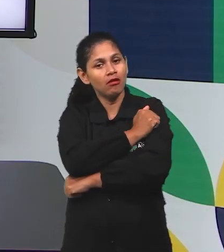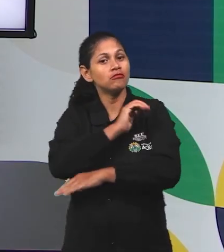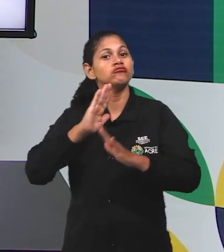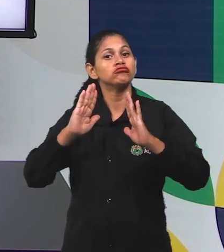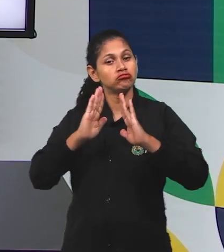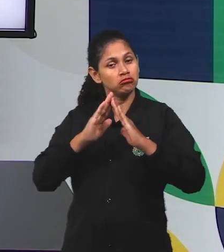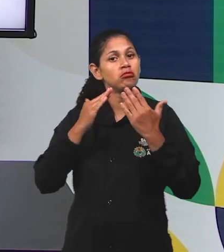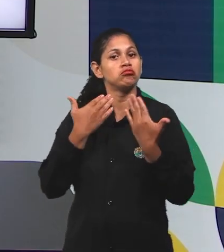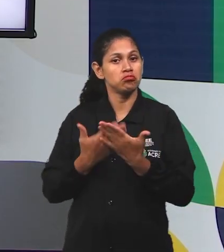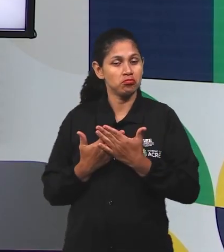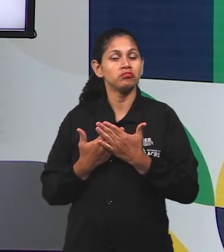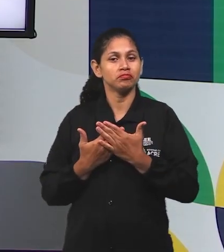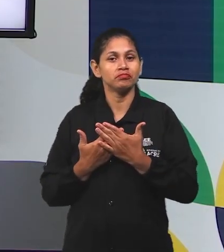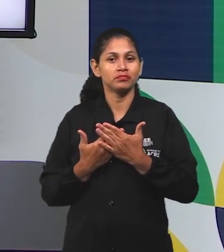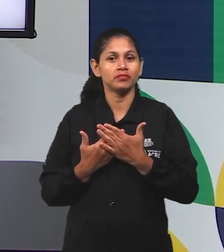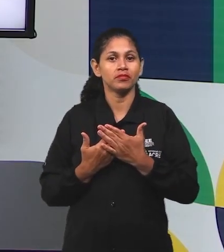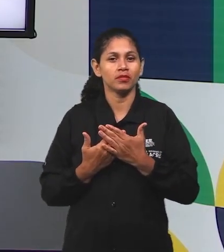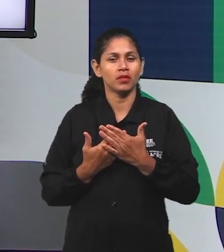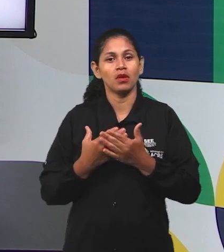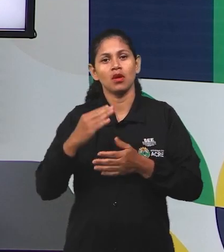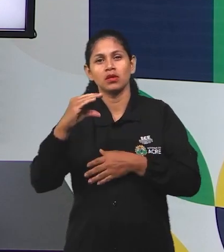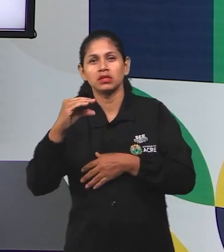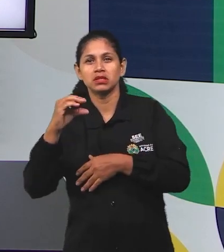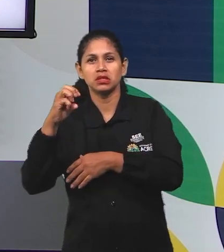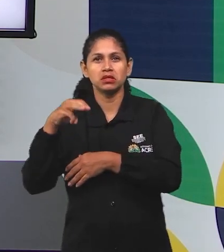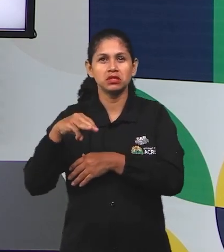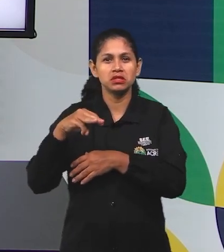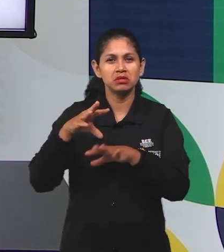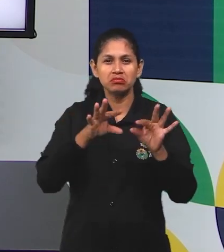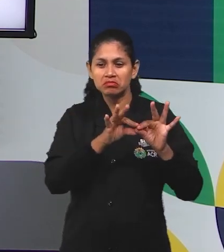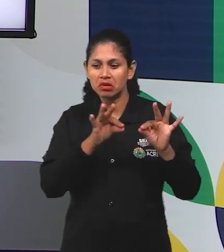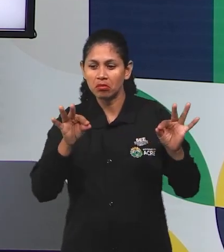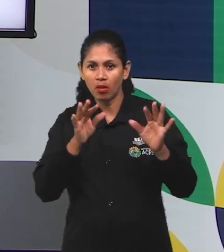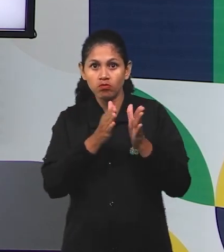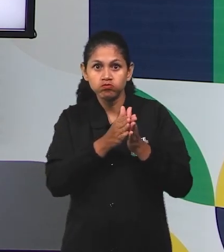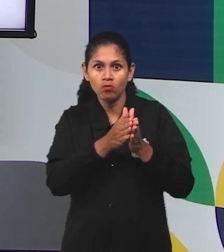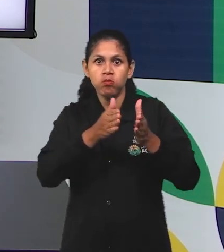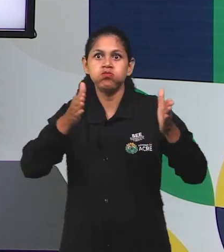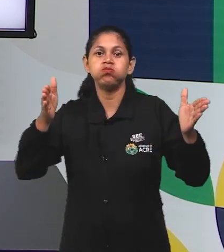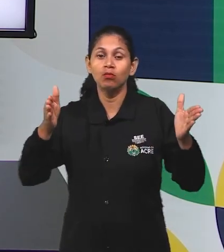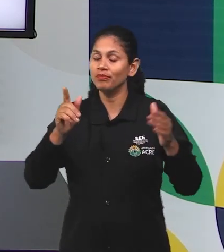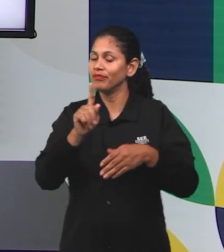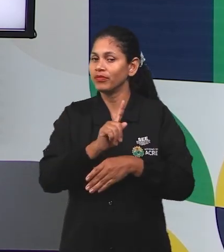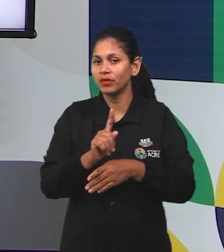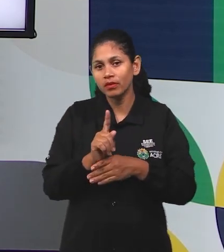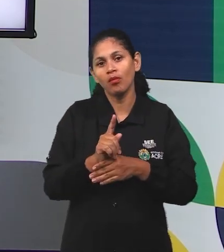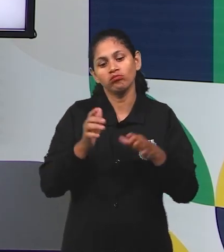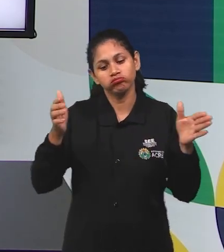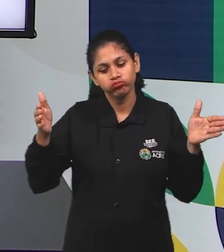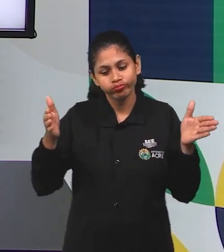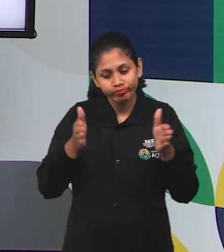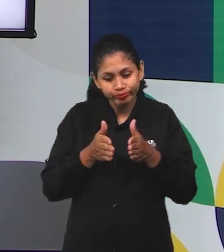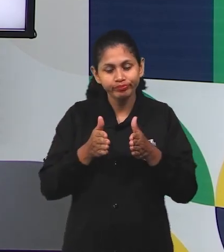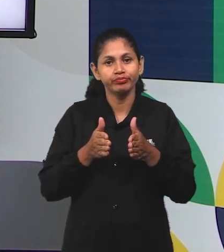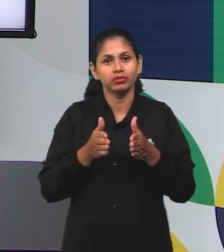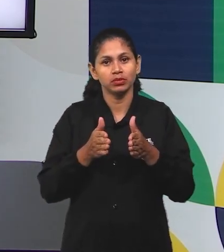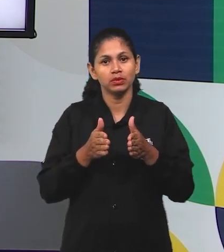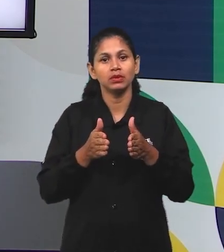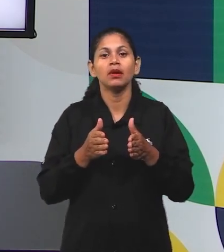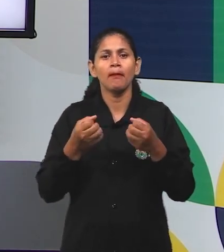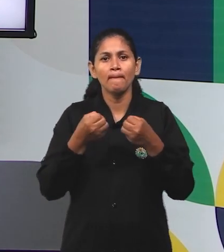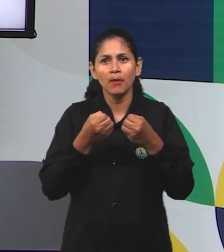não costumamos usar centímetro para um tamanho grande. Imagine, aproxime esse número para 1000. Dificilmente nós